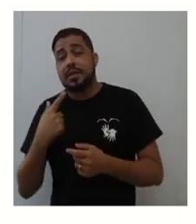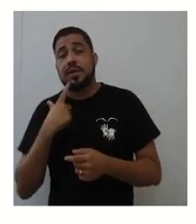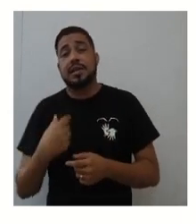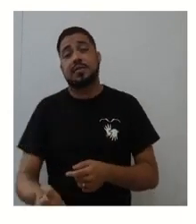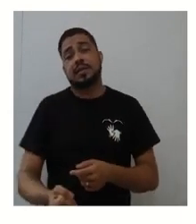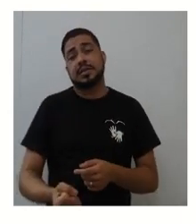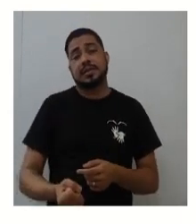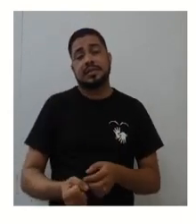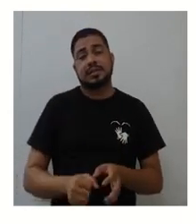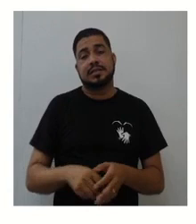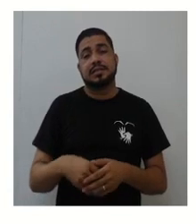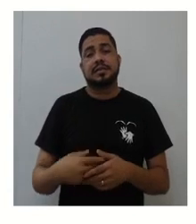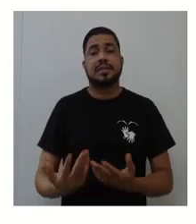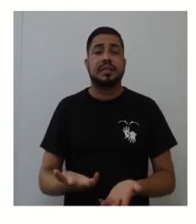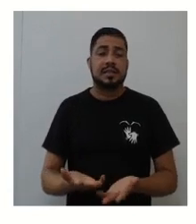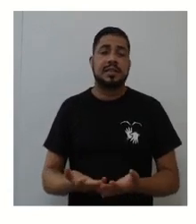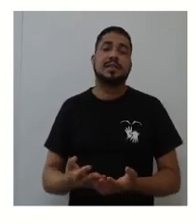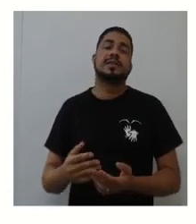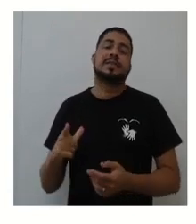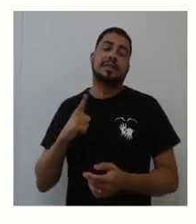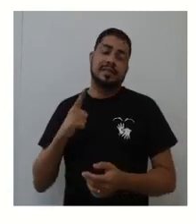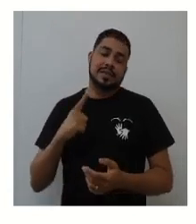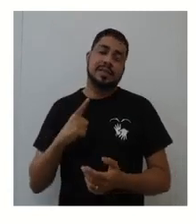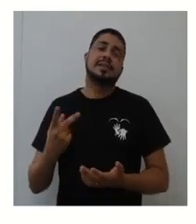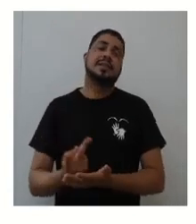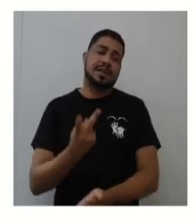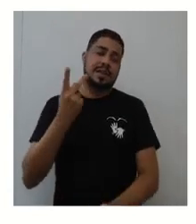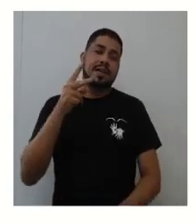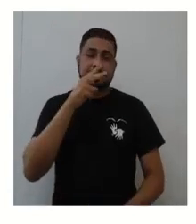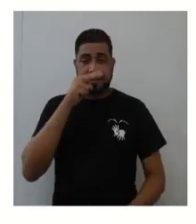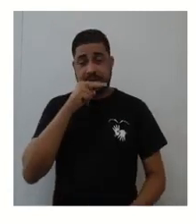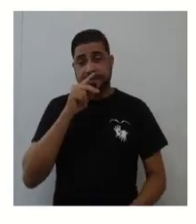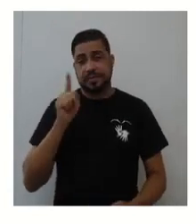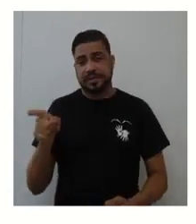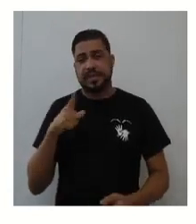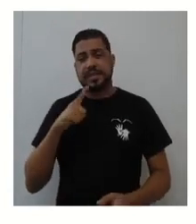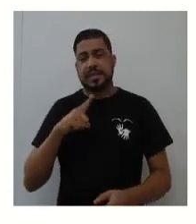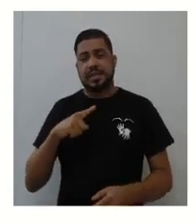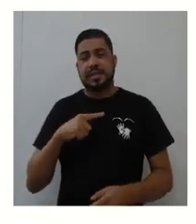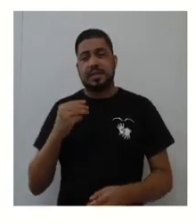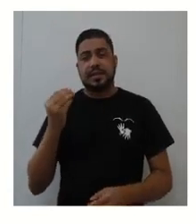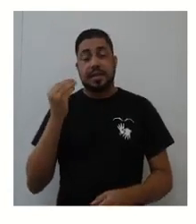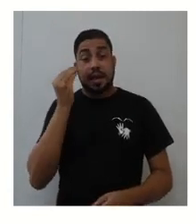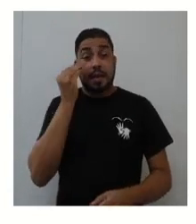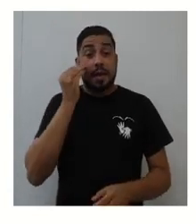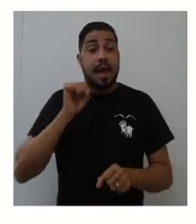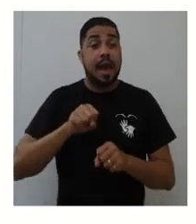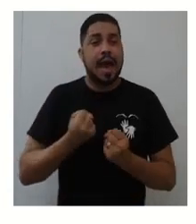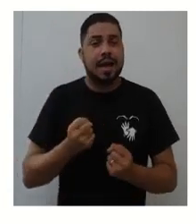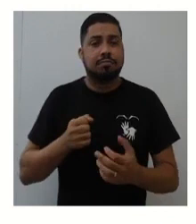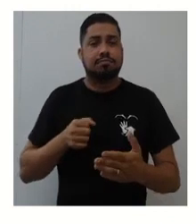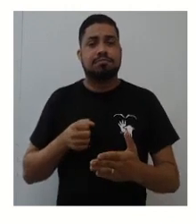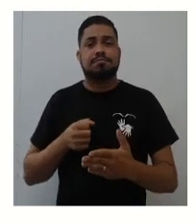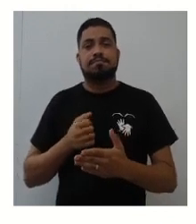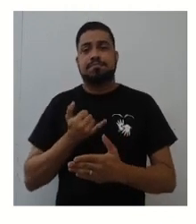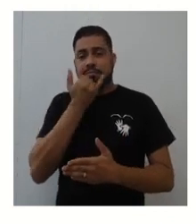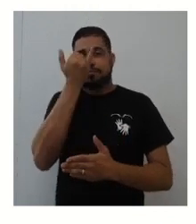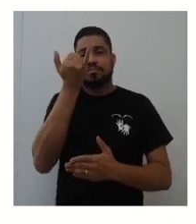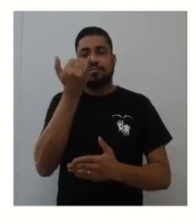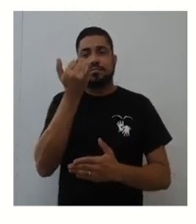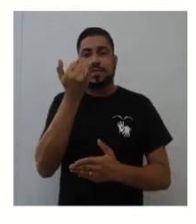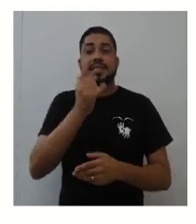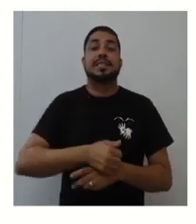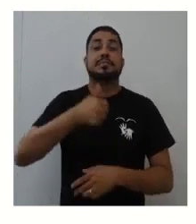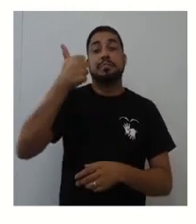linguagem. Então, acontece a mesma coisa na tirinha do H. Tem uma quebra de expectativa para poder ter o efeito de humor. Se no